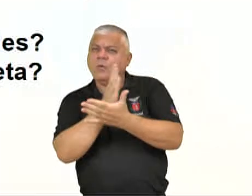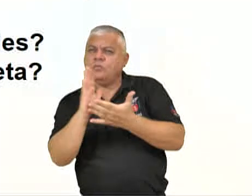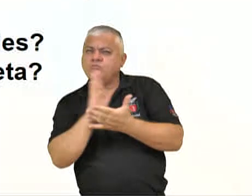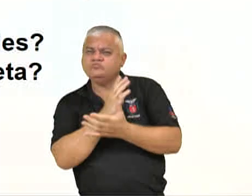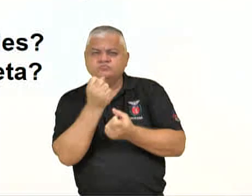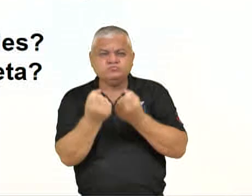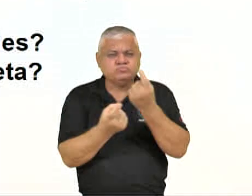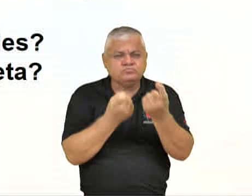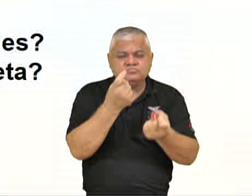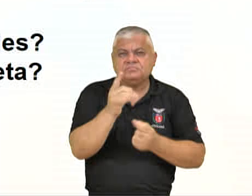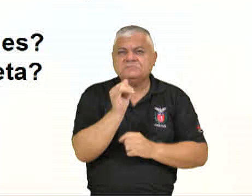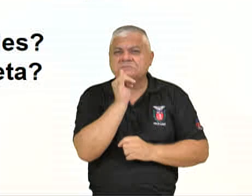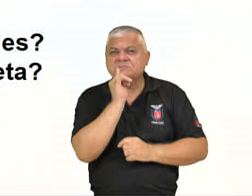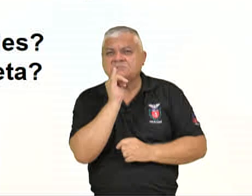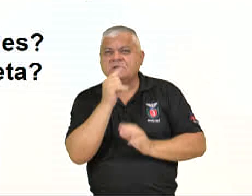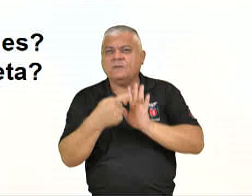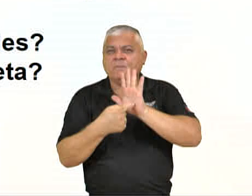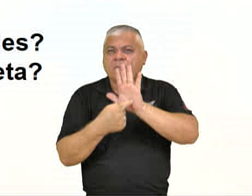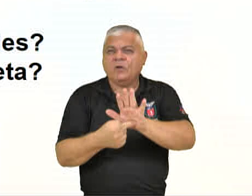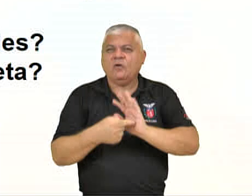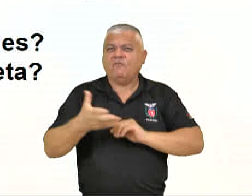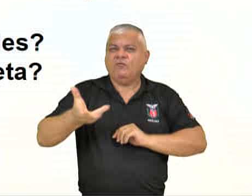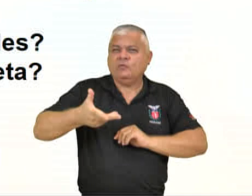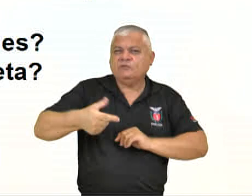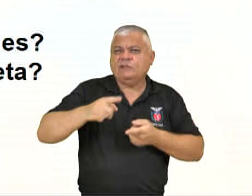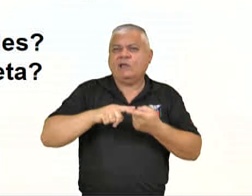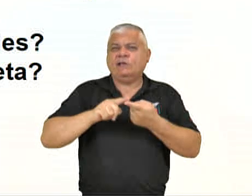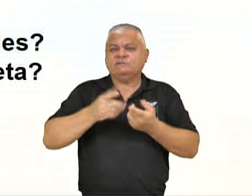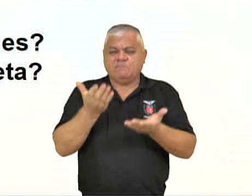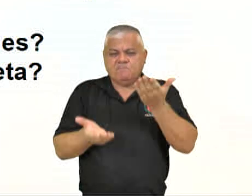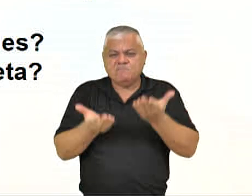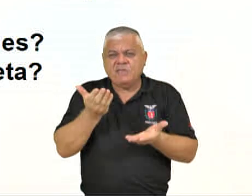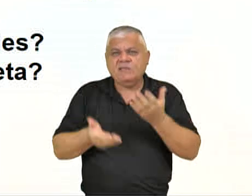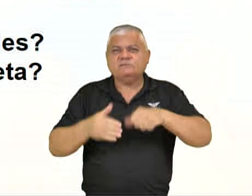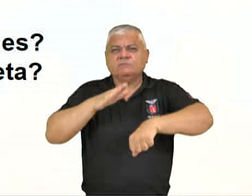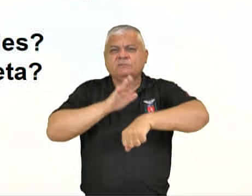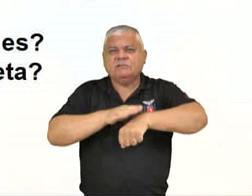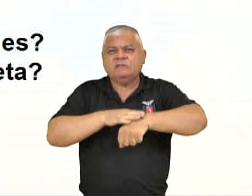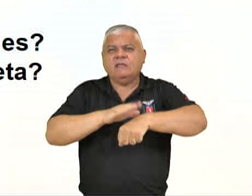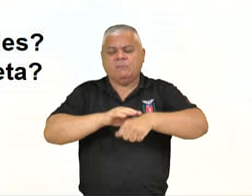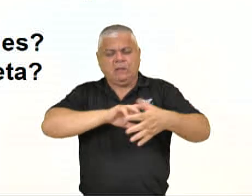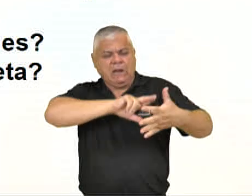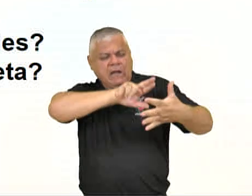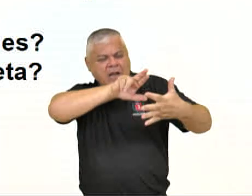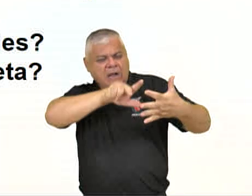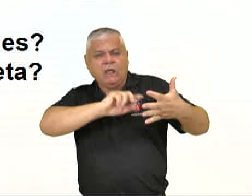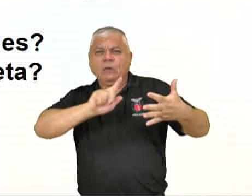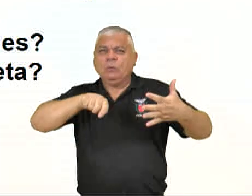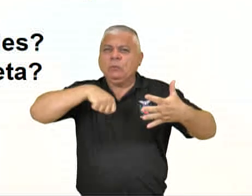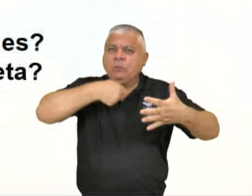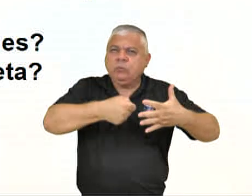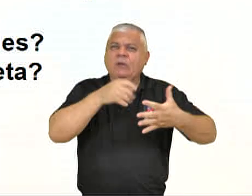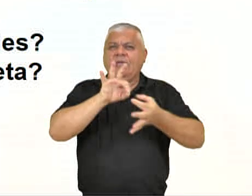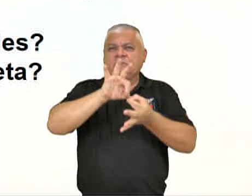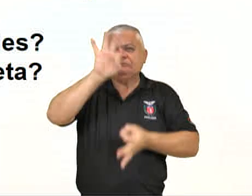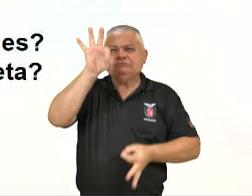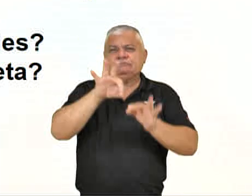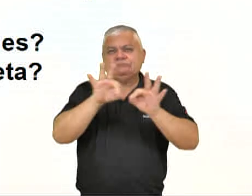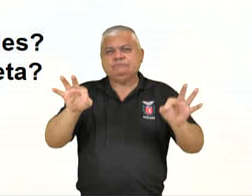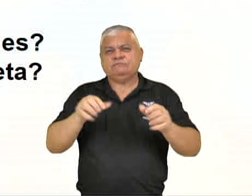temos aí são a velocidade, a massa, o tempo, todas elas são as chamadas grandezas físicas, né?